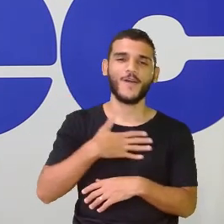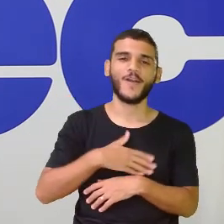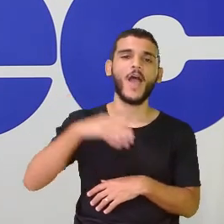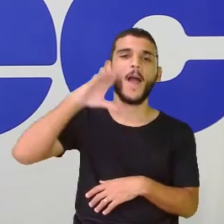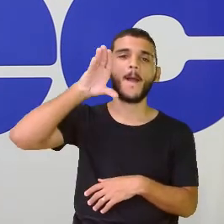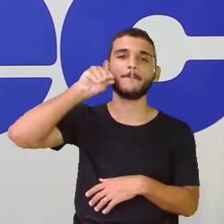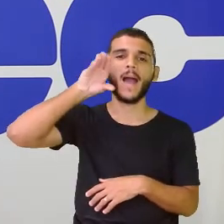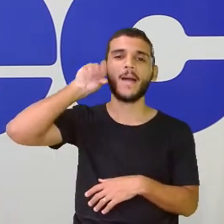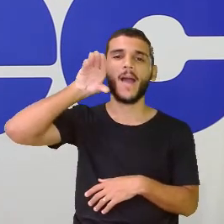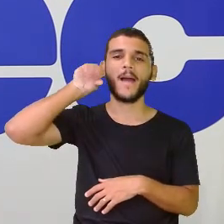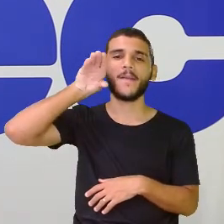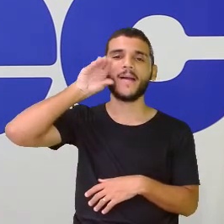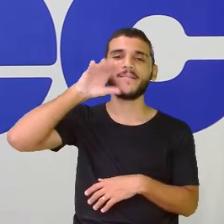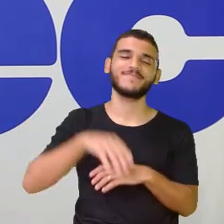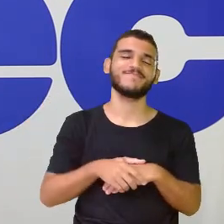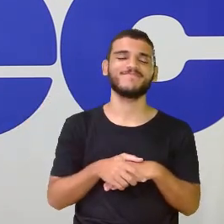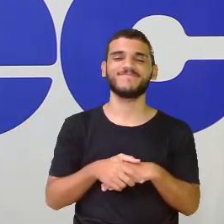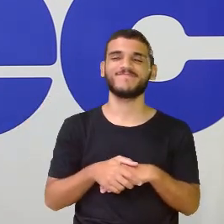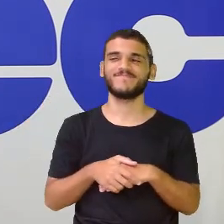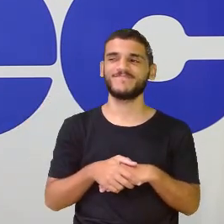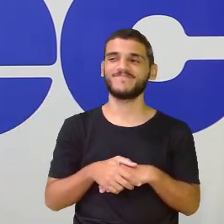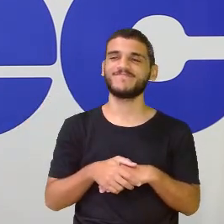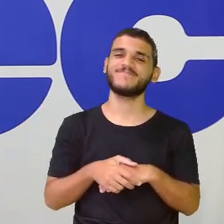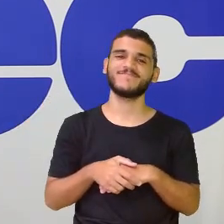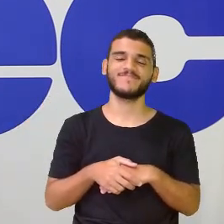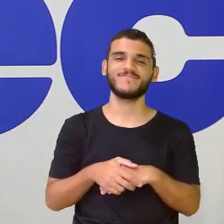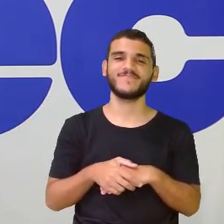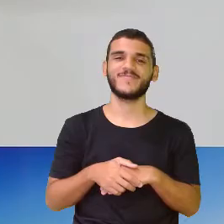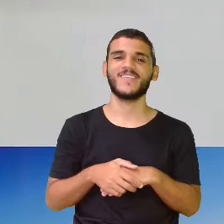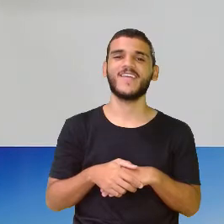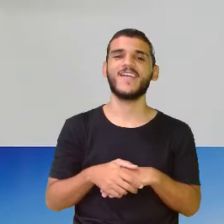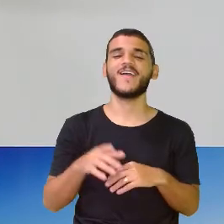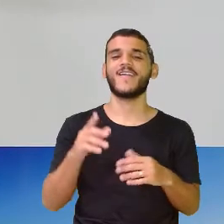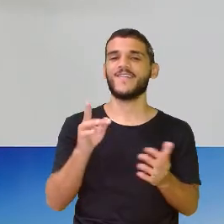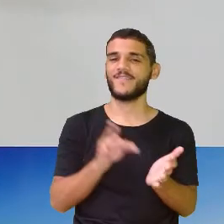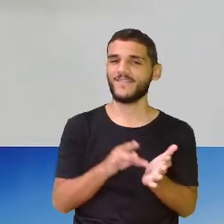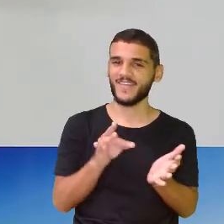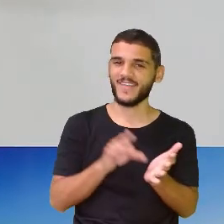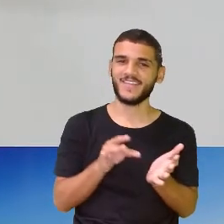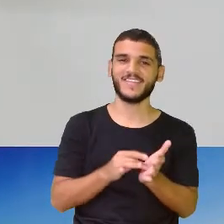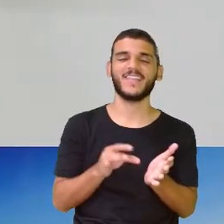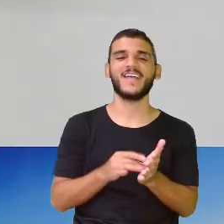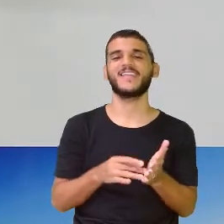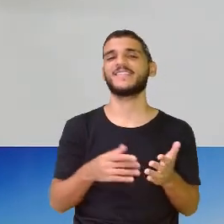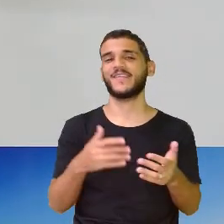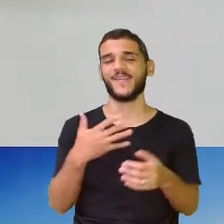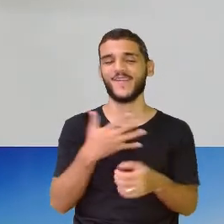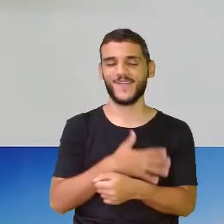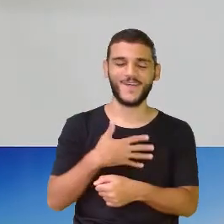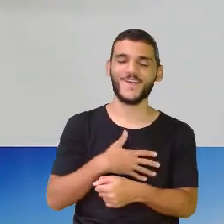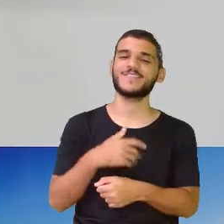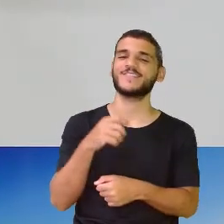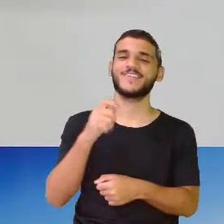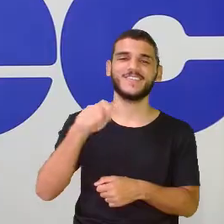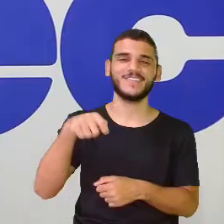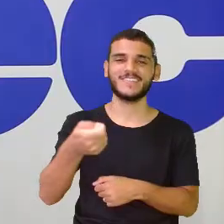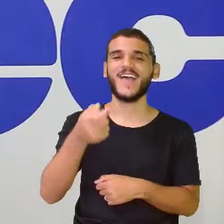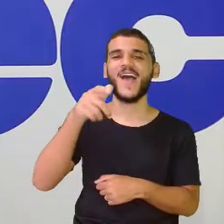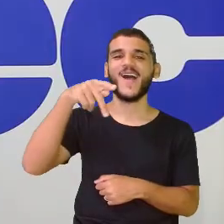mesmo, viu, Maurício? Ele realmente saiu com todos os patos. Então eles estão